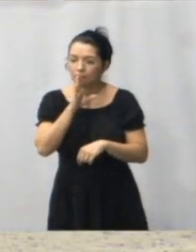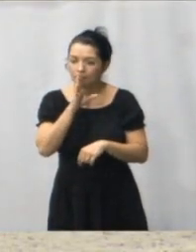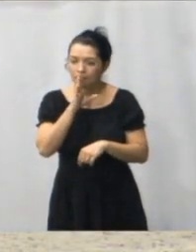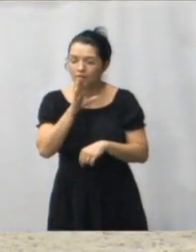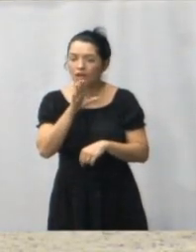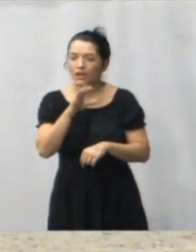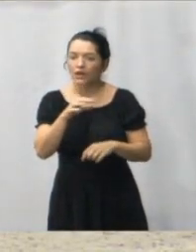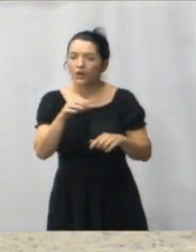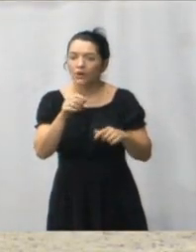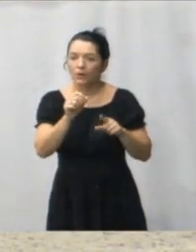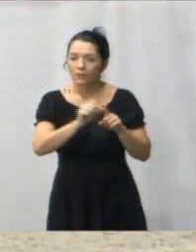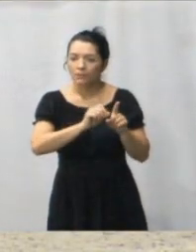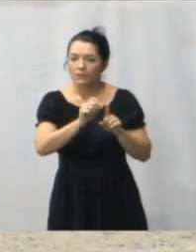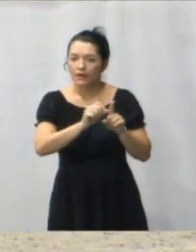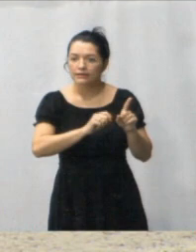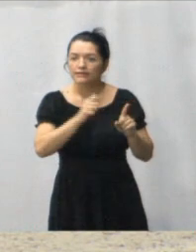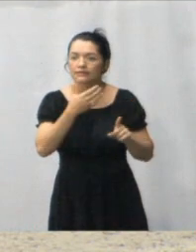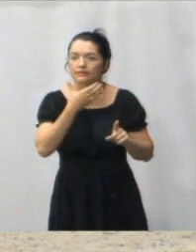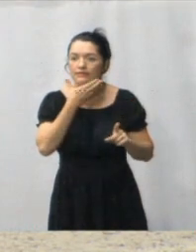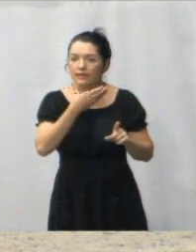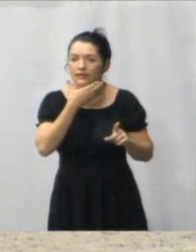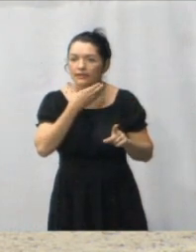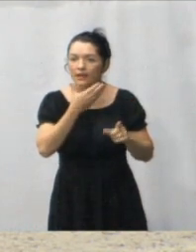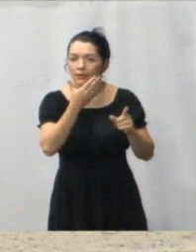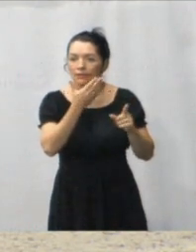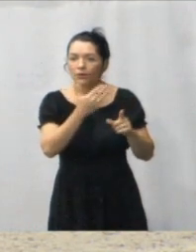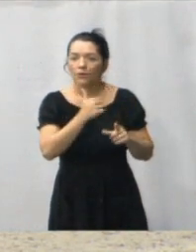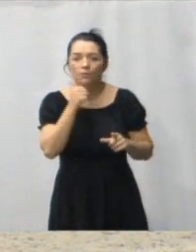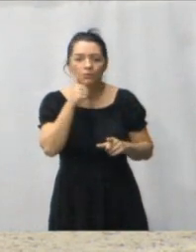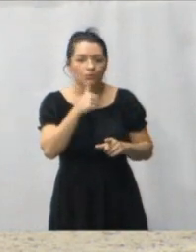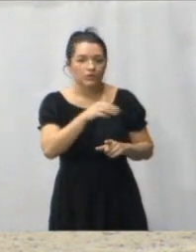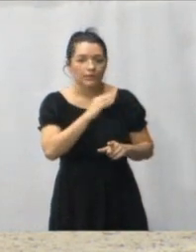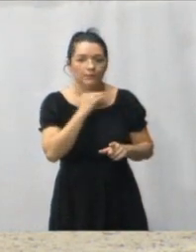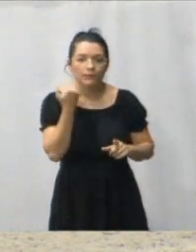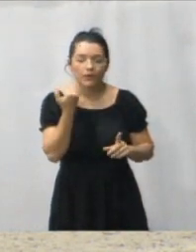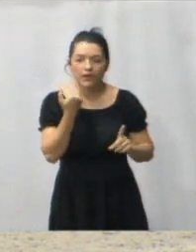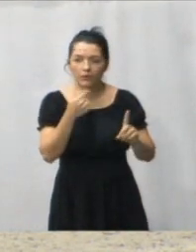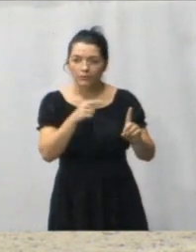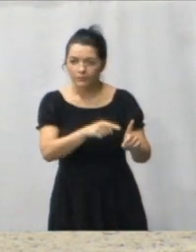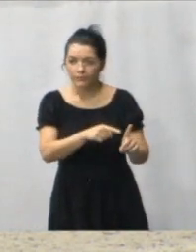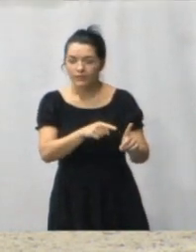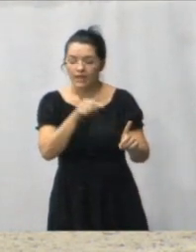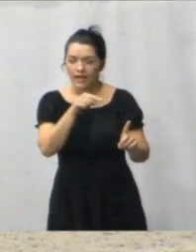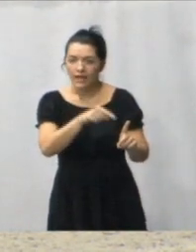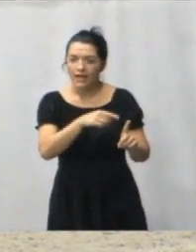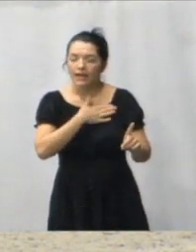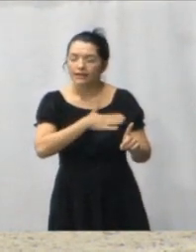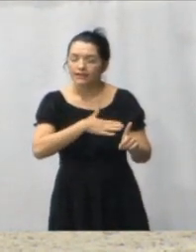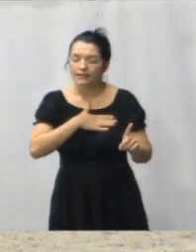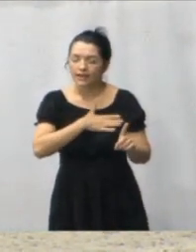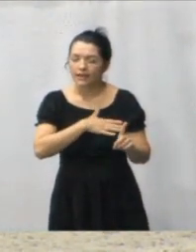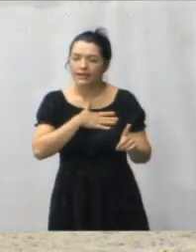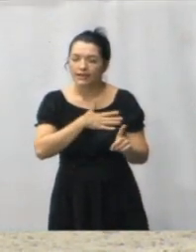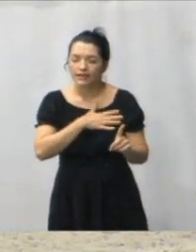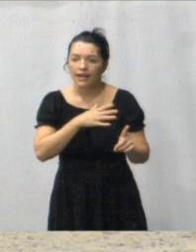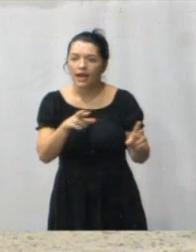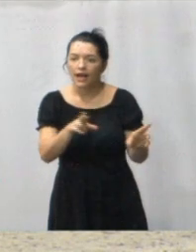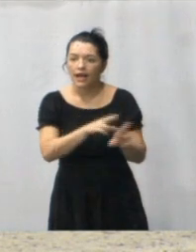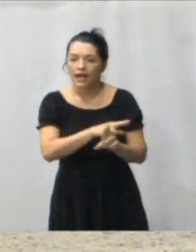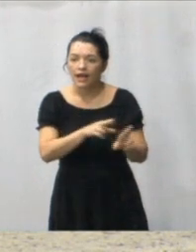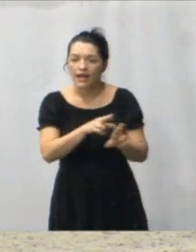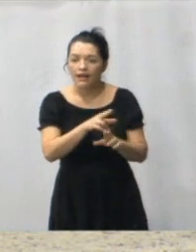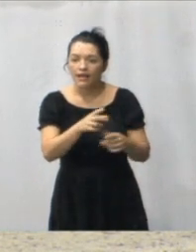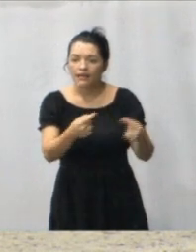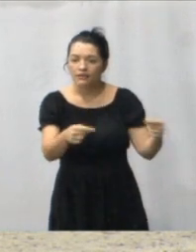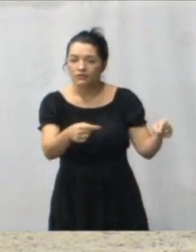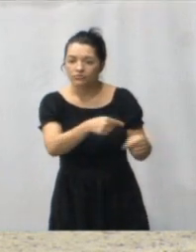Maria Aparecida, uma senhora muito querida, envolvida nas causas políticas da comunidade,